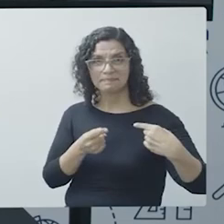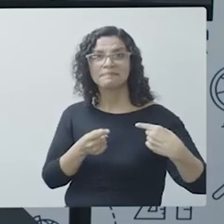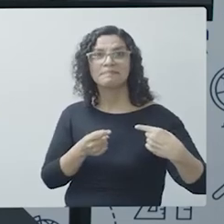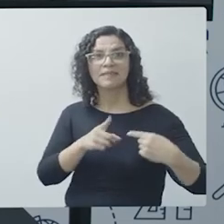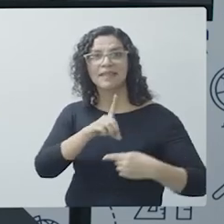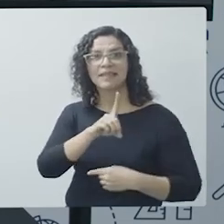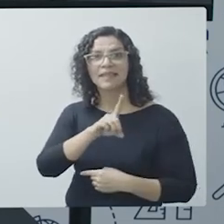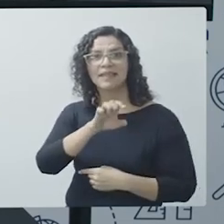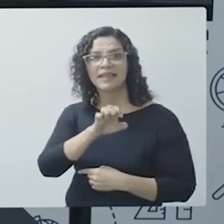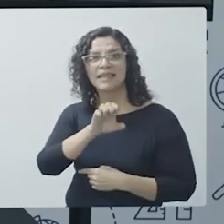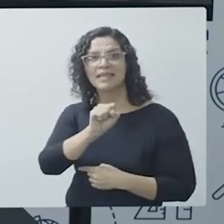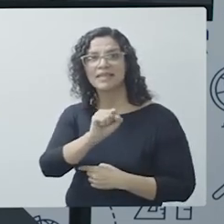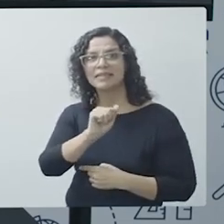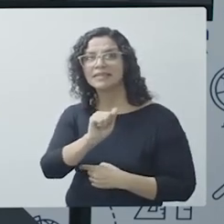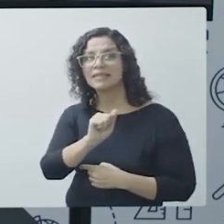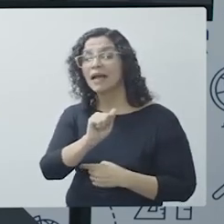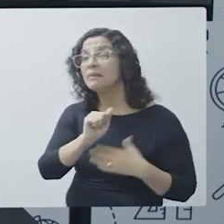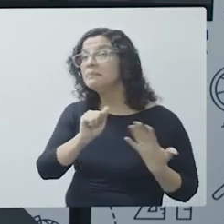Desa.